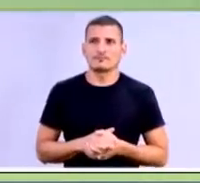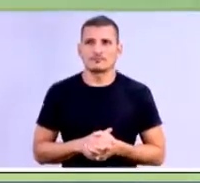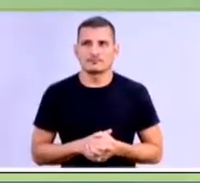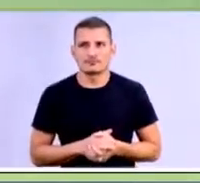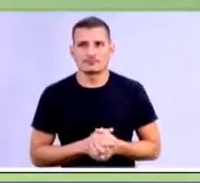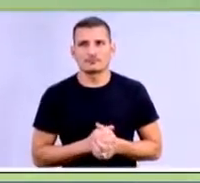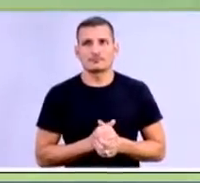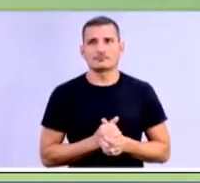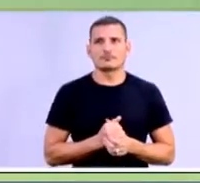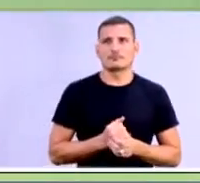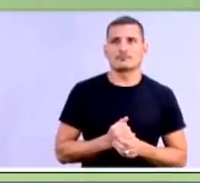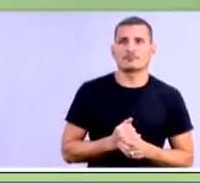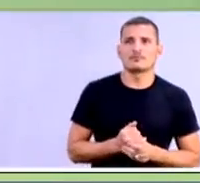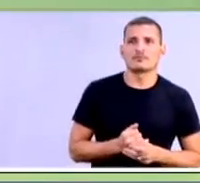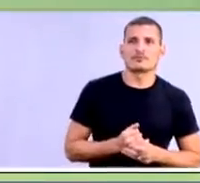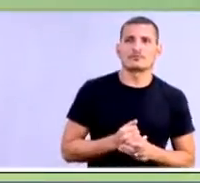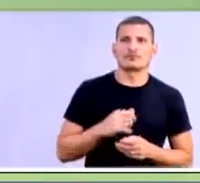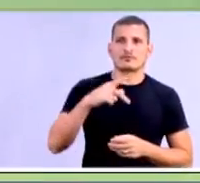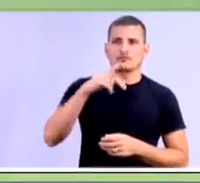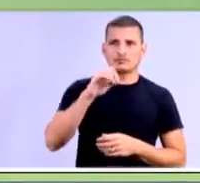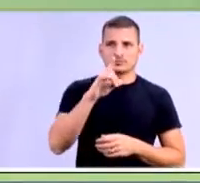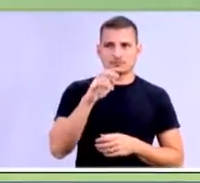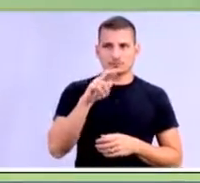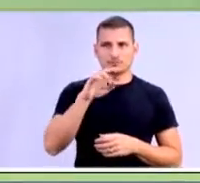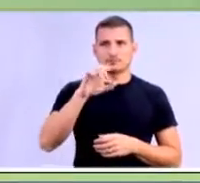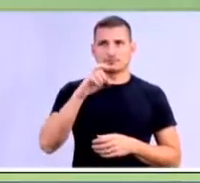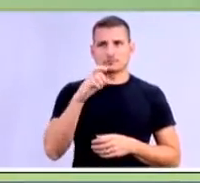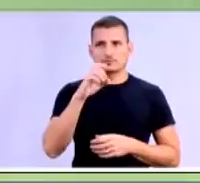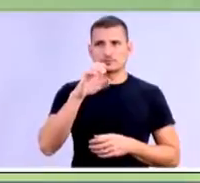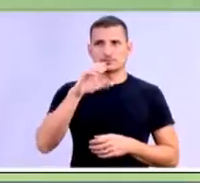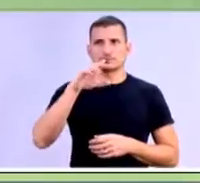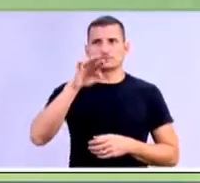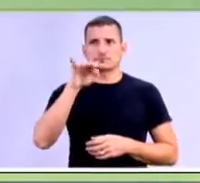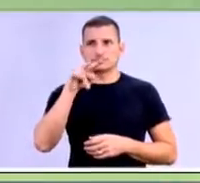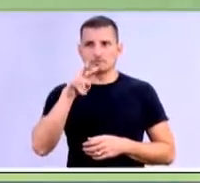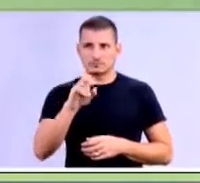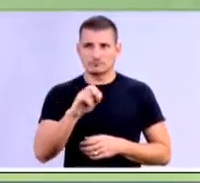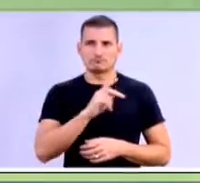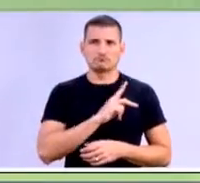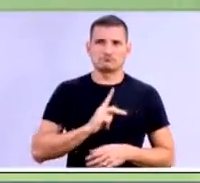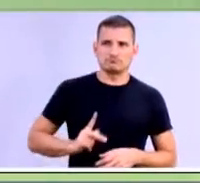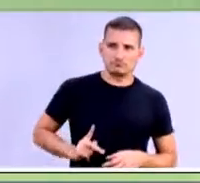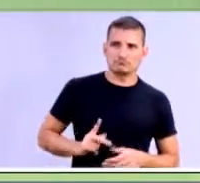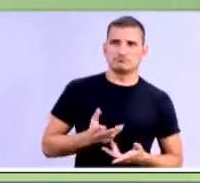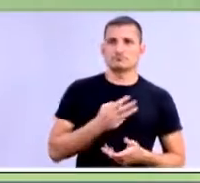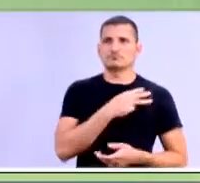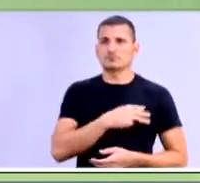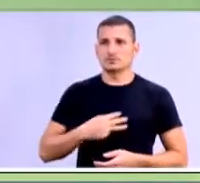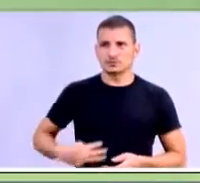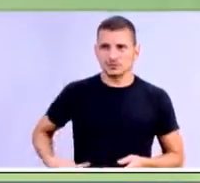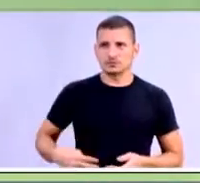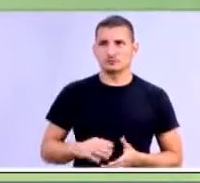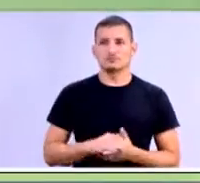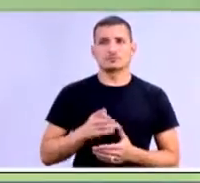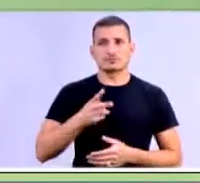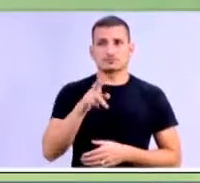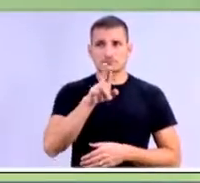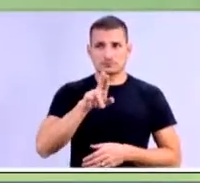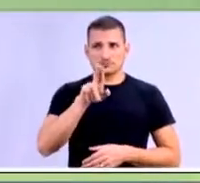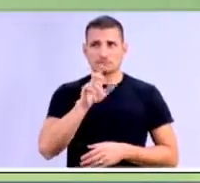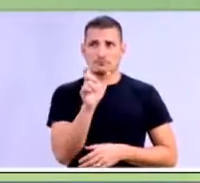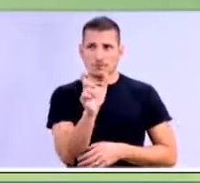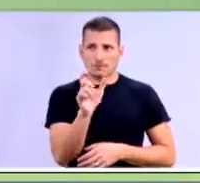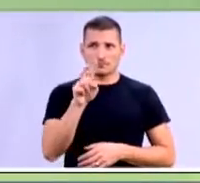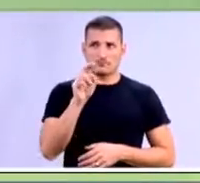Poder Executivo, seja ele presidente ou ministro, você deve utilizar sempre o Vossa Excelência